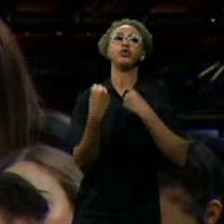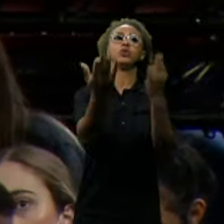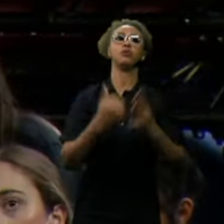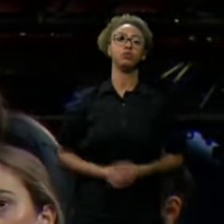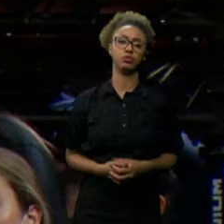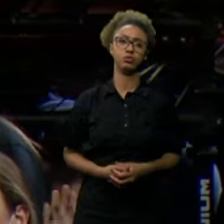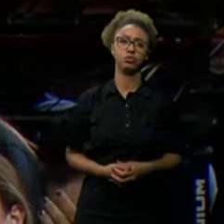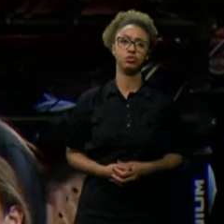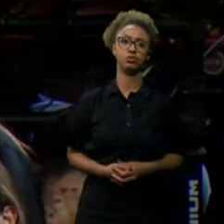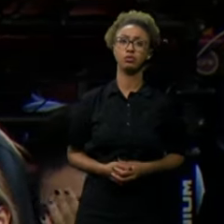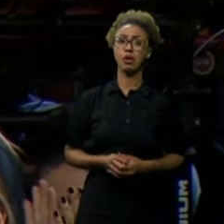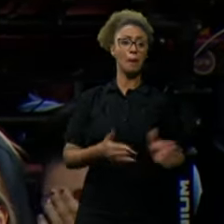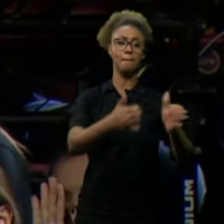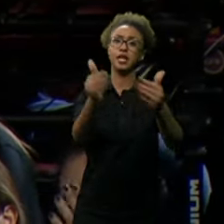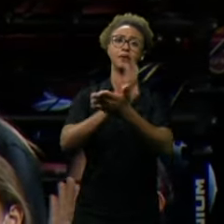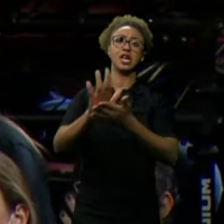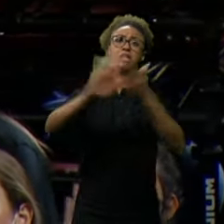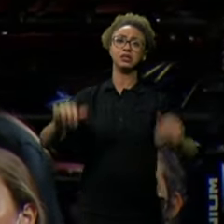o